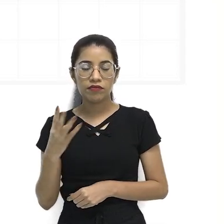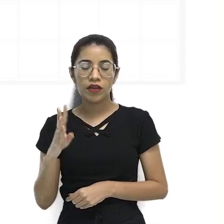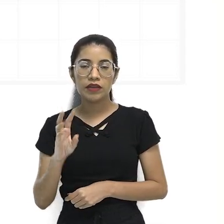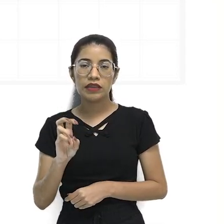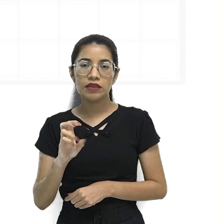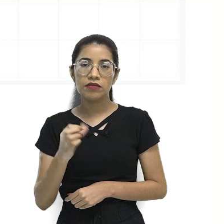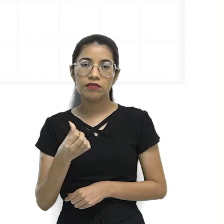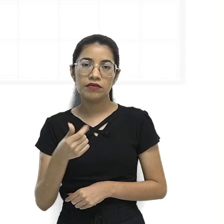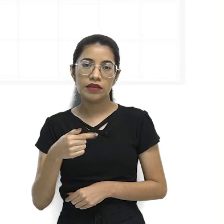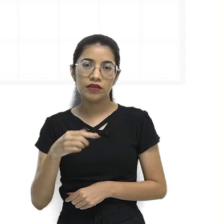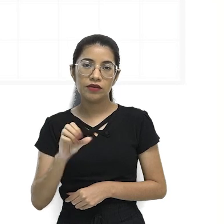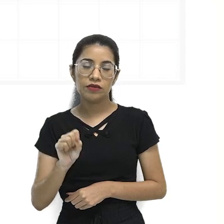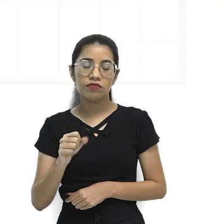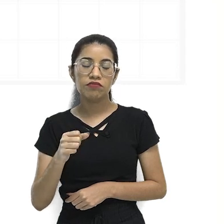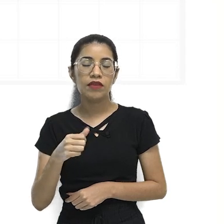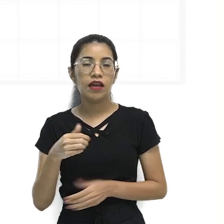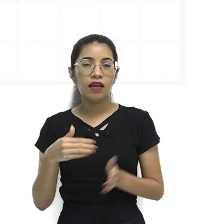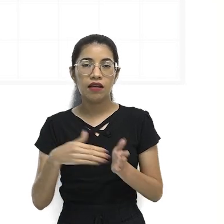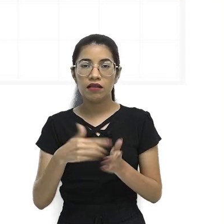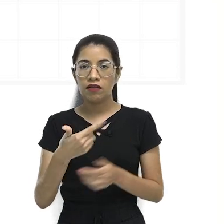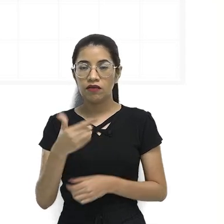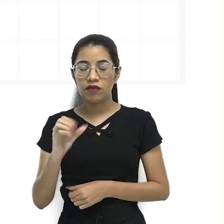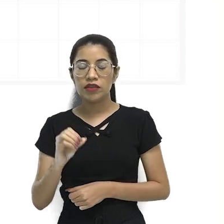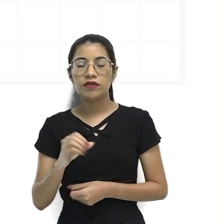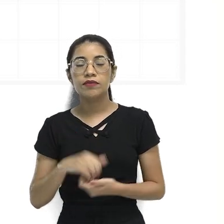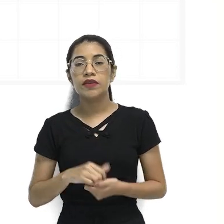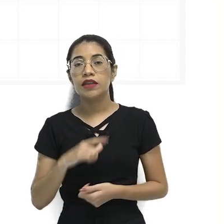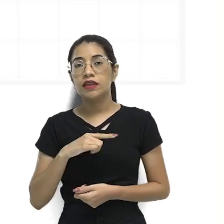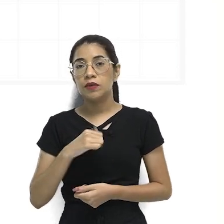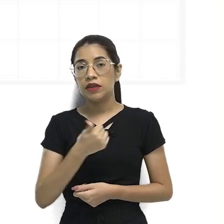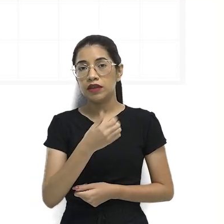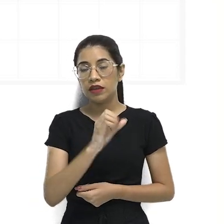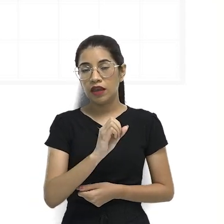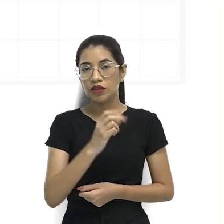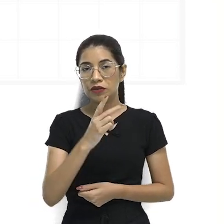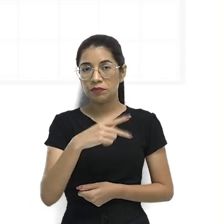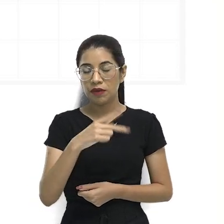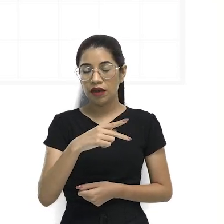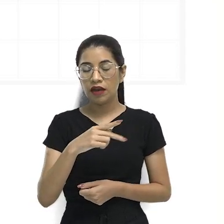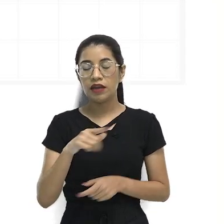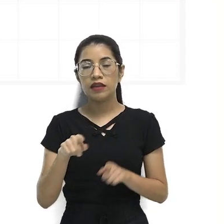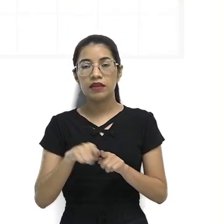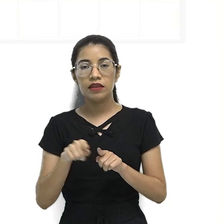20, eu tenho exatamente 10 números que são pares e 10 números que